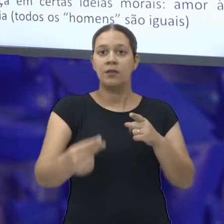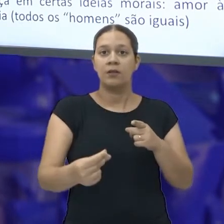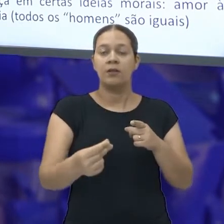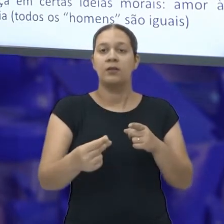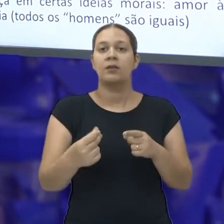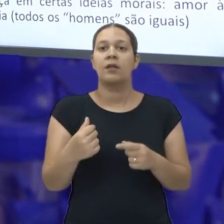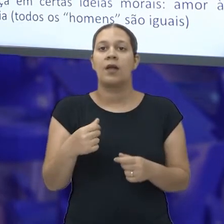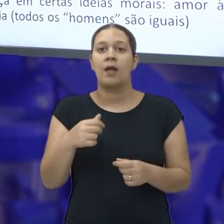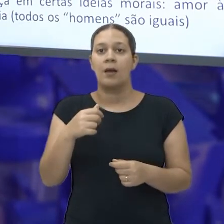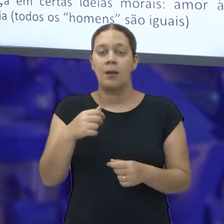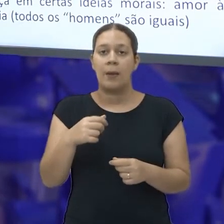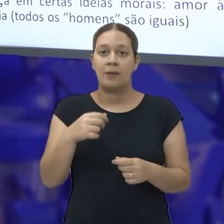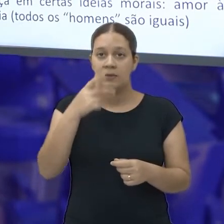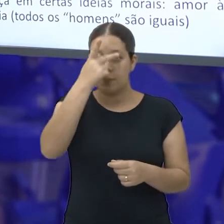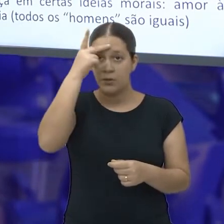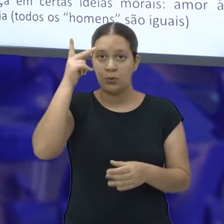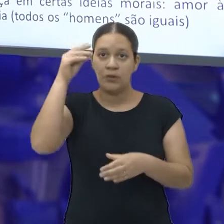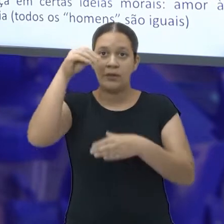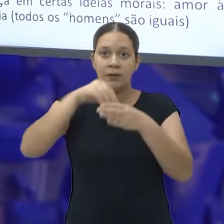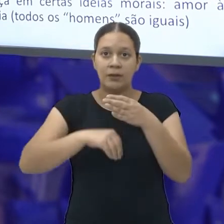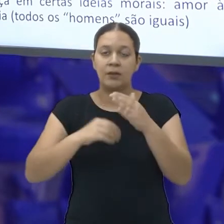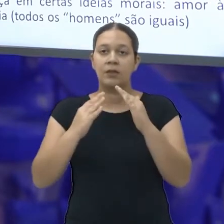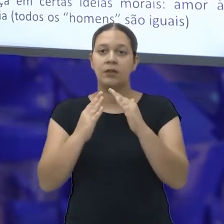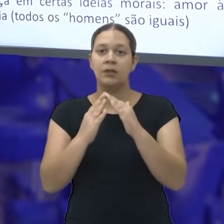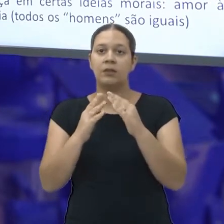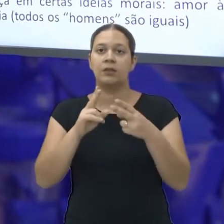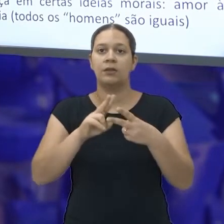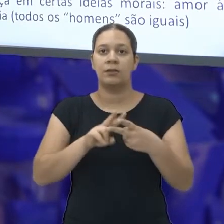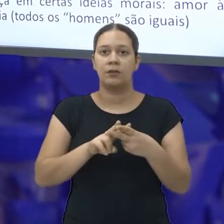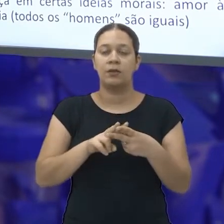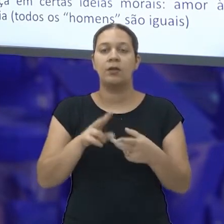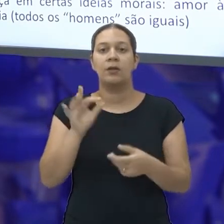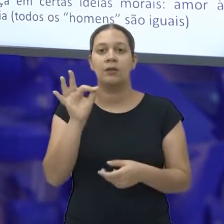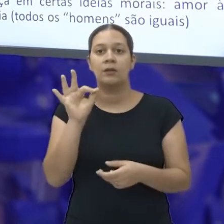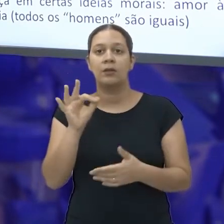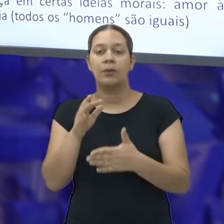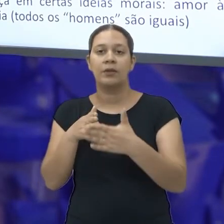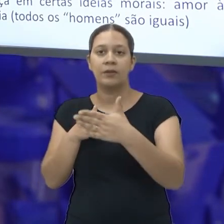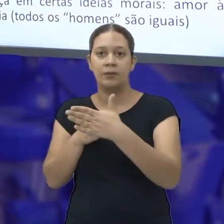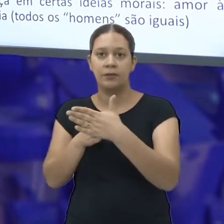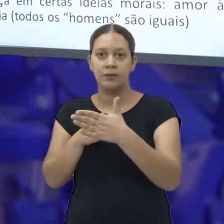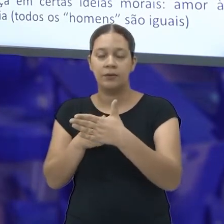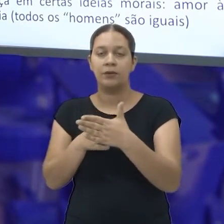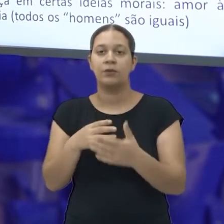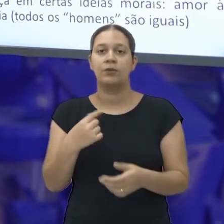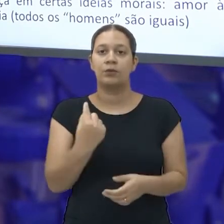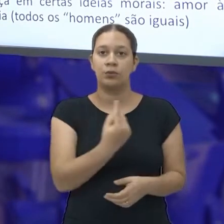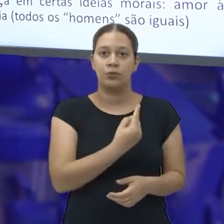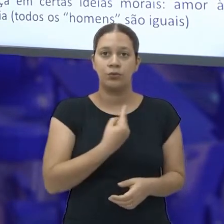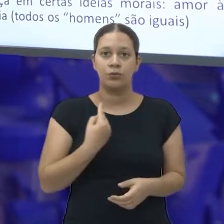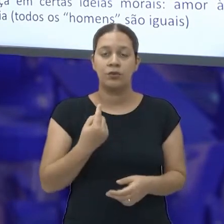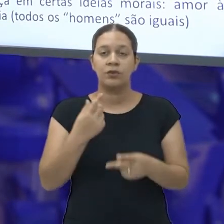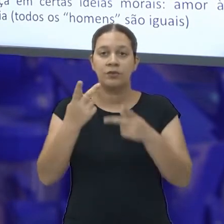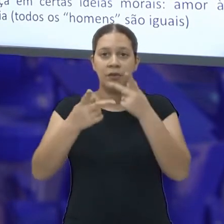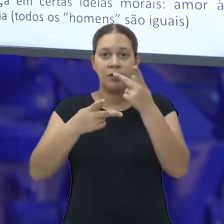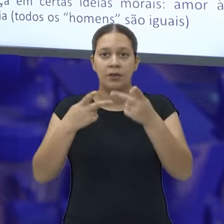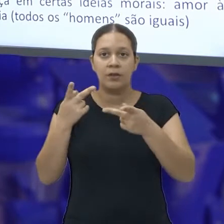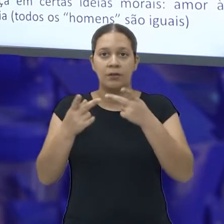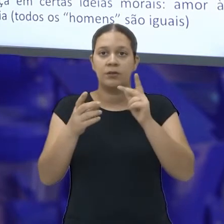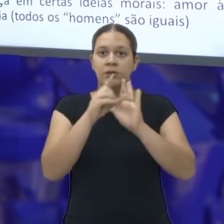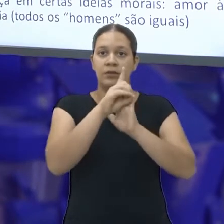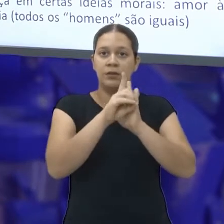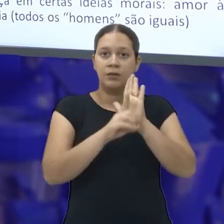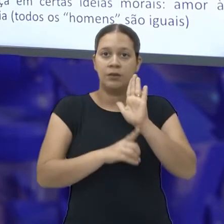prisão, que é um direito também. Não restrinja a isso. Quando a gente fala de direitos humanos, a gente fala